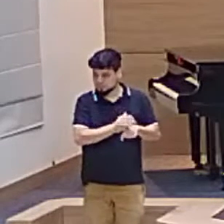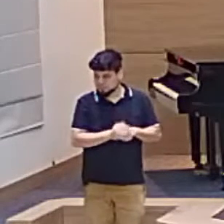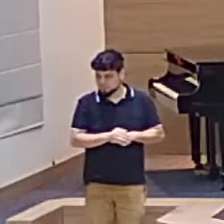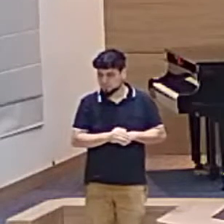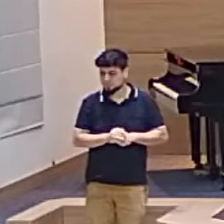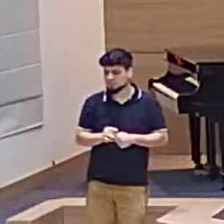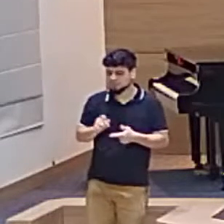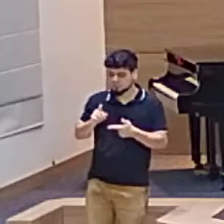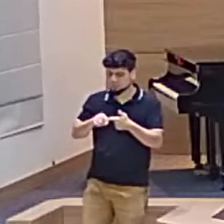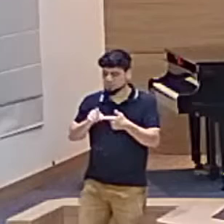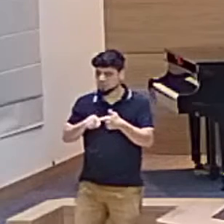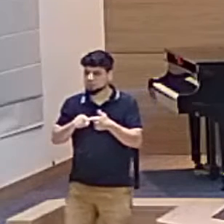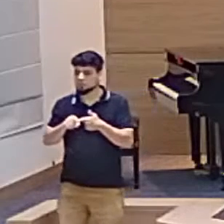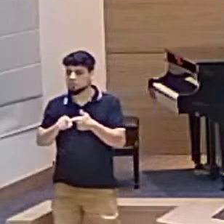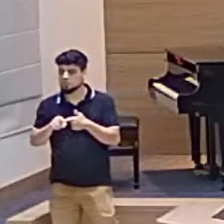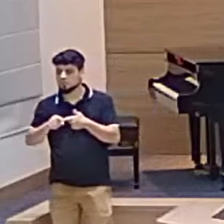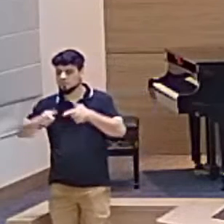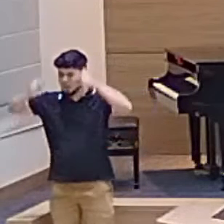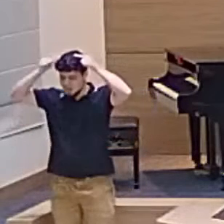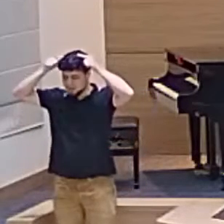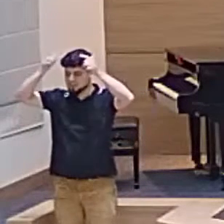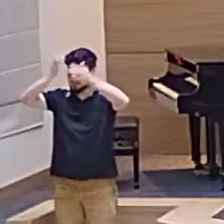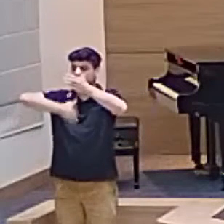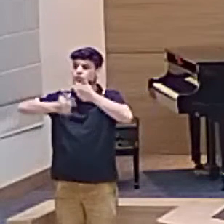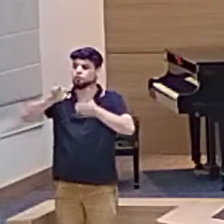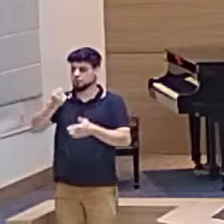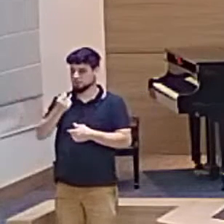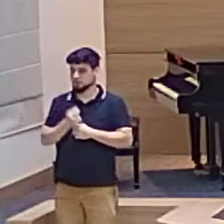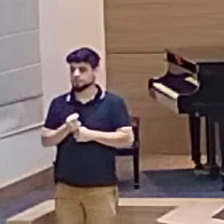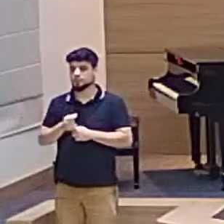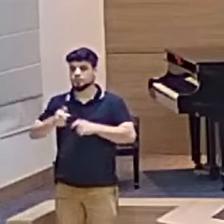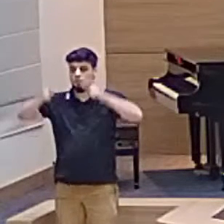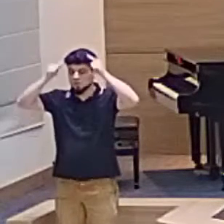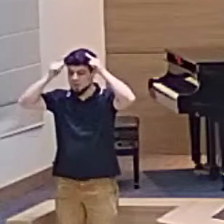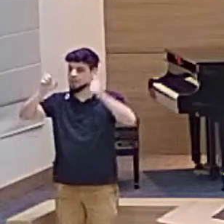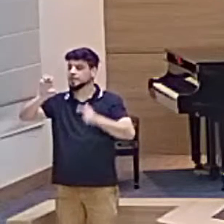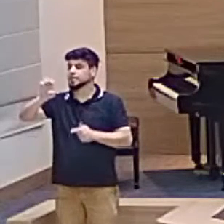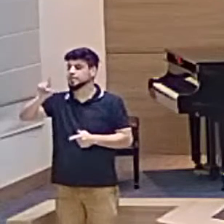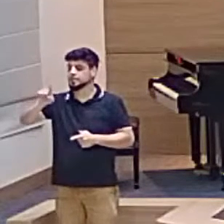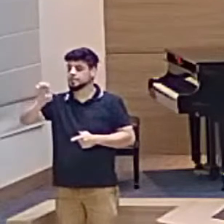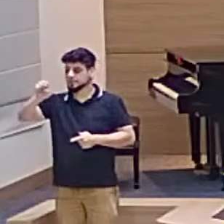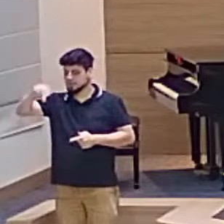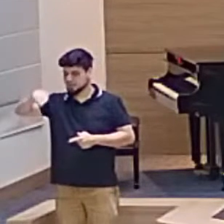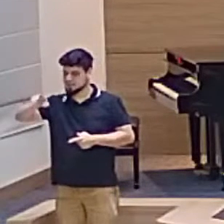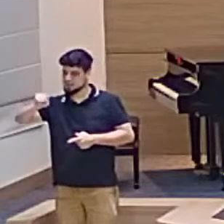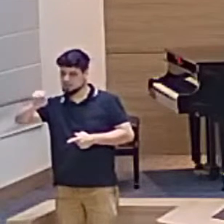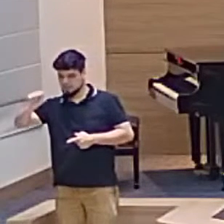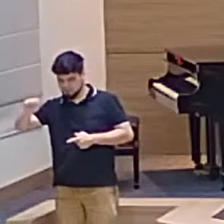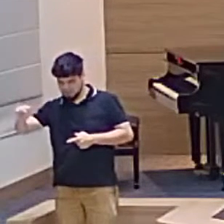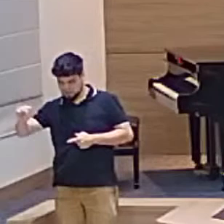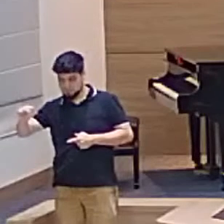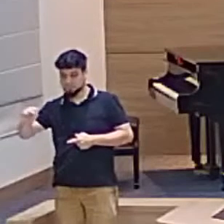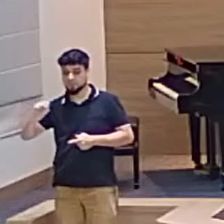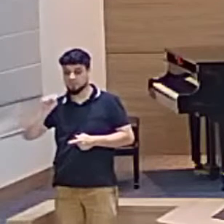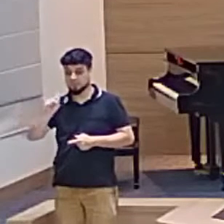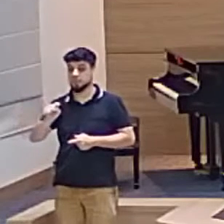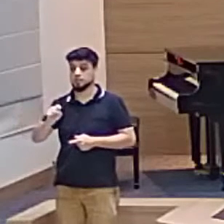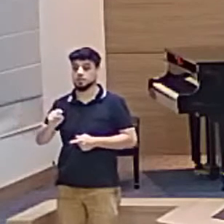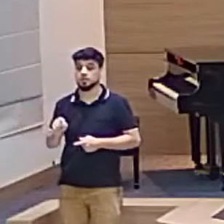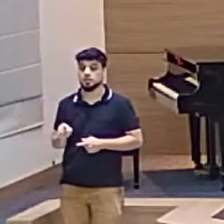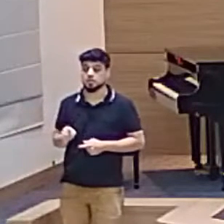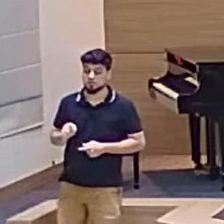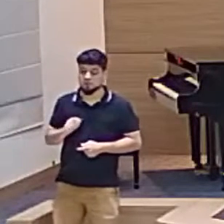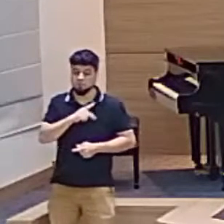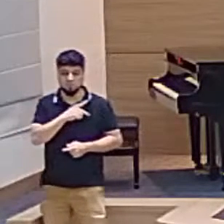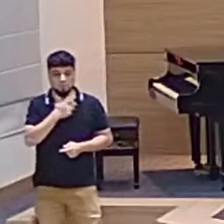o rei Ezequias vocês conhecem bem história do rei Ezequias no capítulo 19 o rei Ezequias recebe a profecia do profeta em